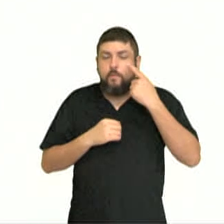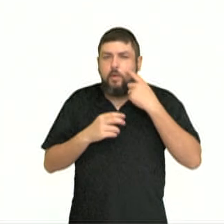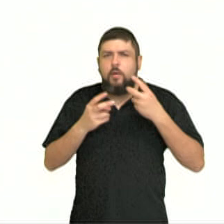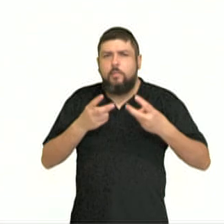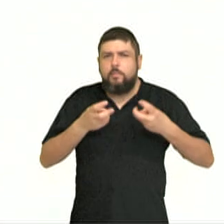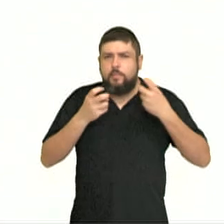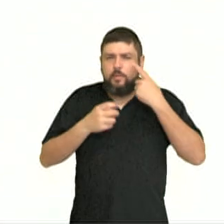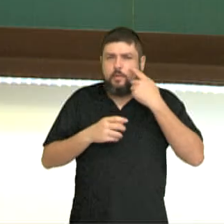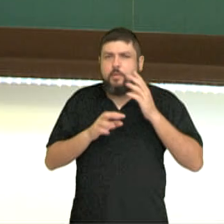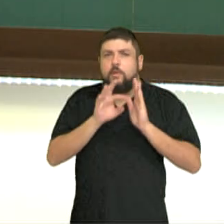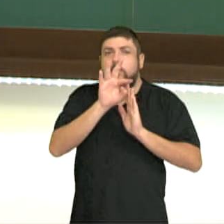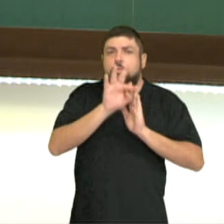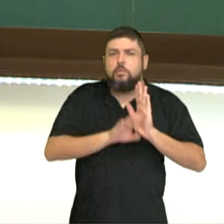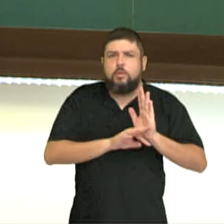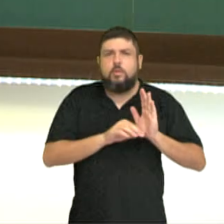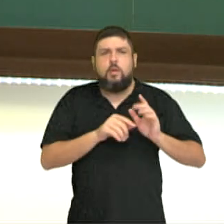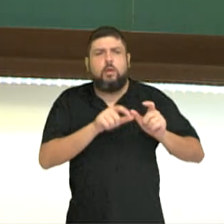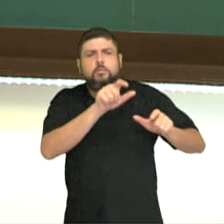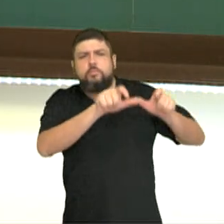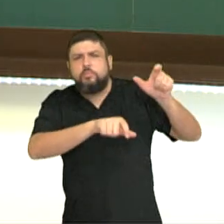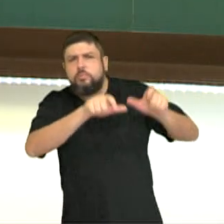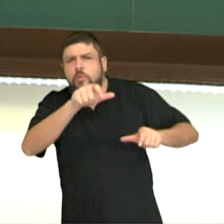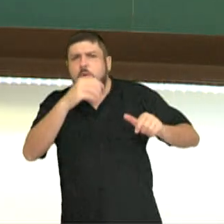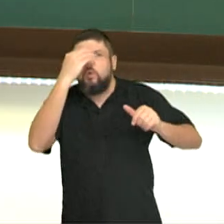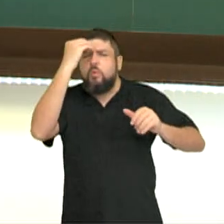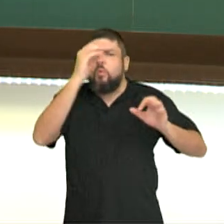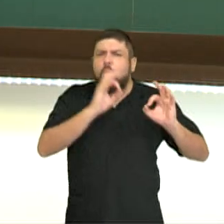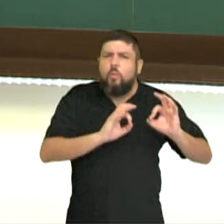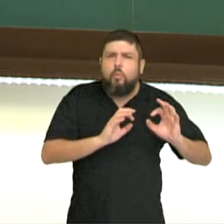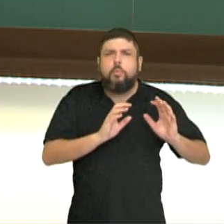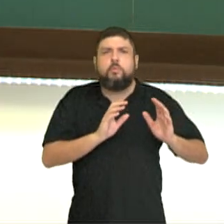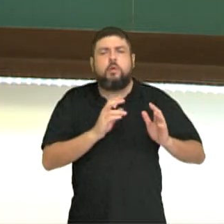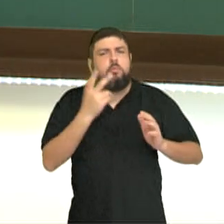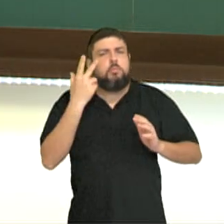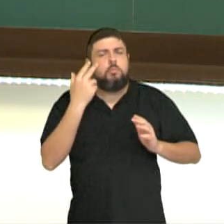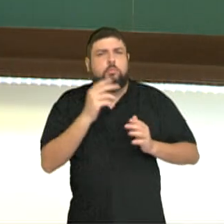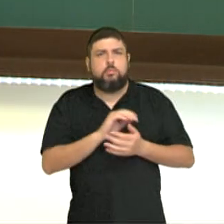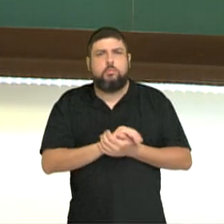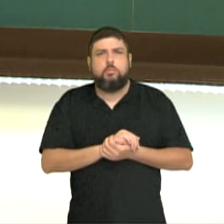Percebe a diferença no texto? Ótimo. Então,